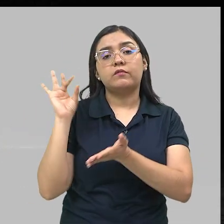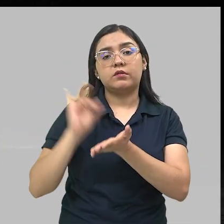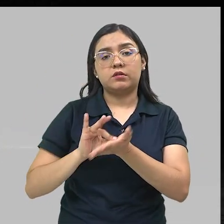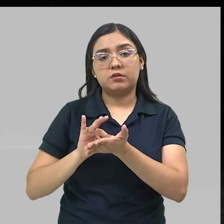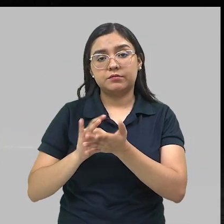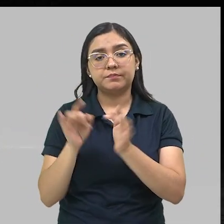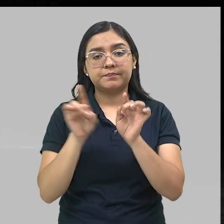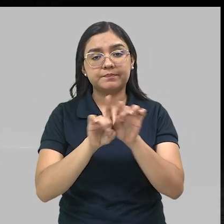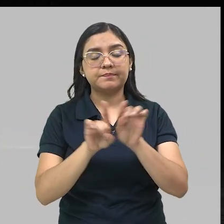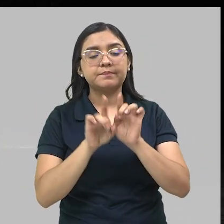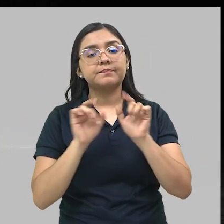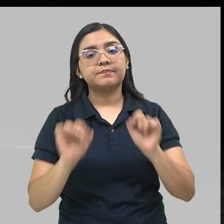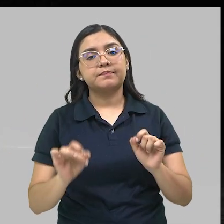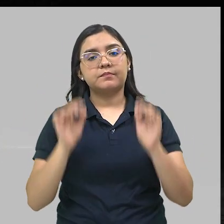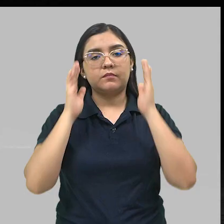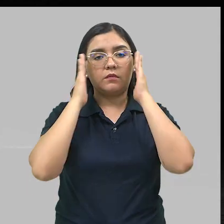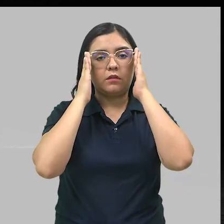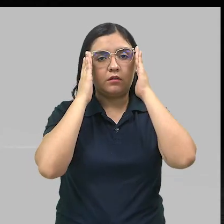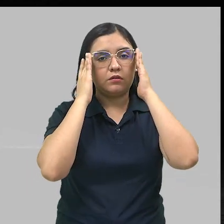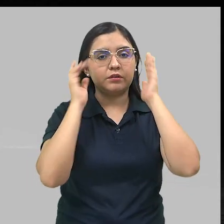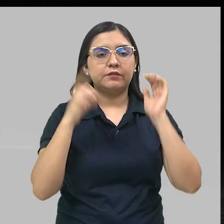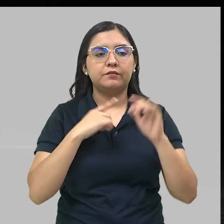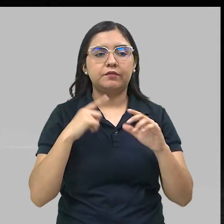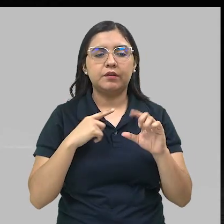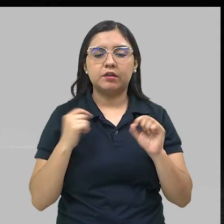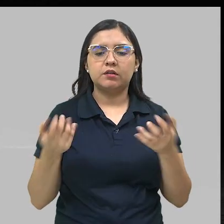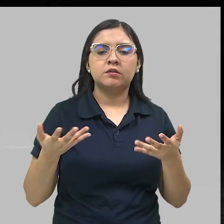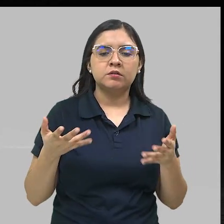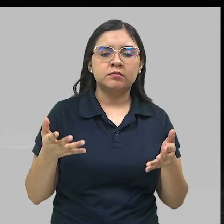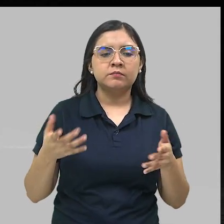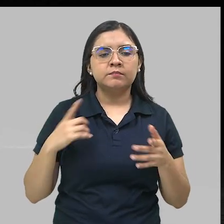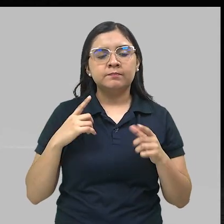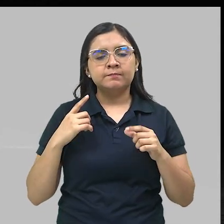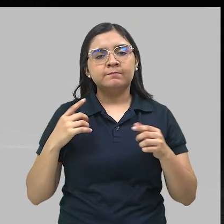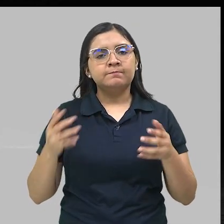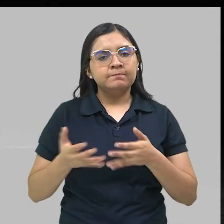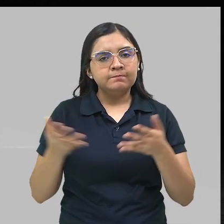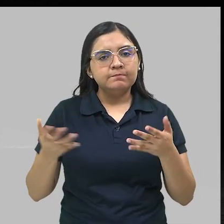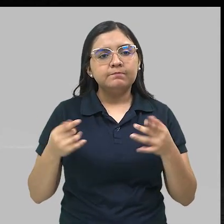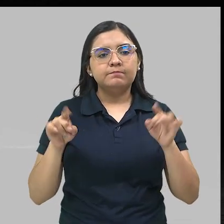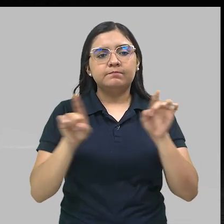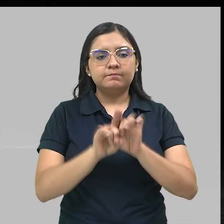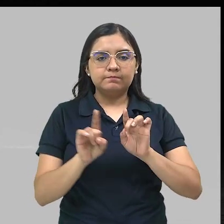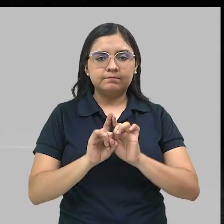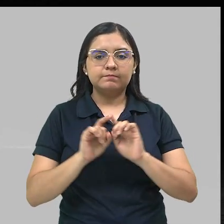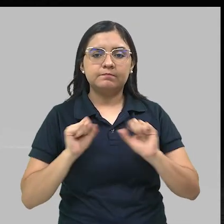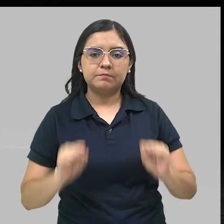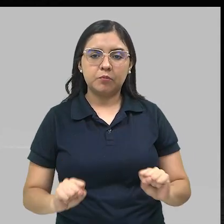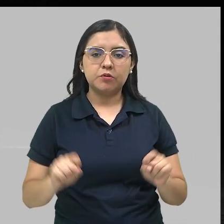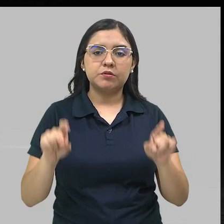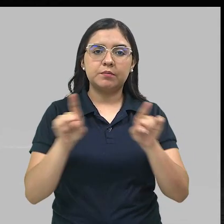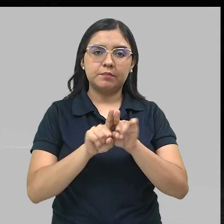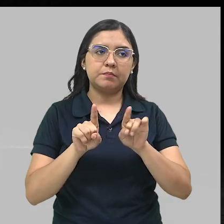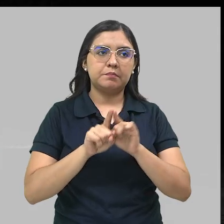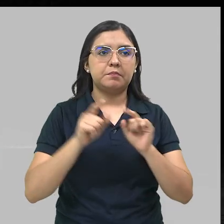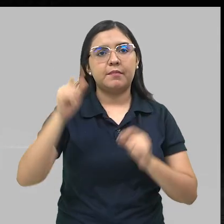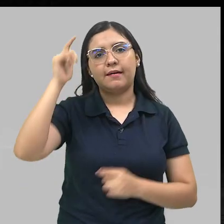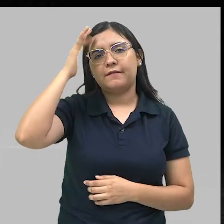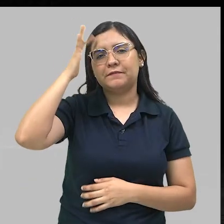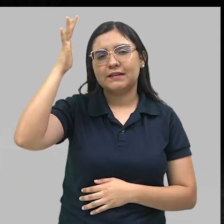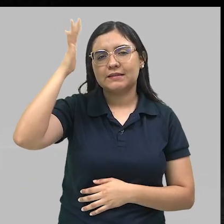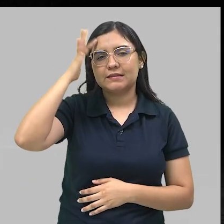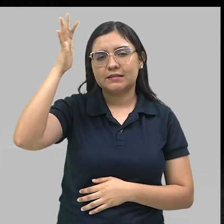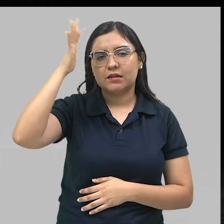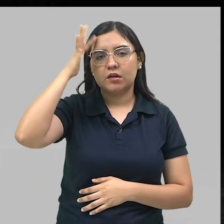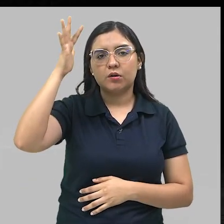questão que fica ali instigando ao longo da vida. De repente, eu posso trazer uma questão